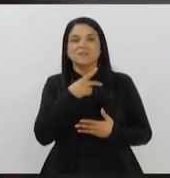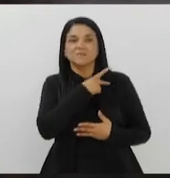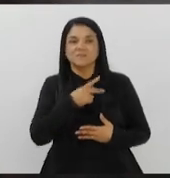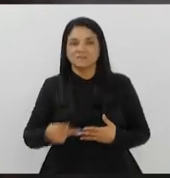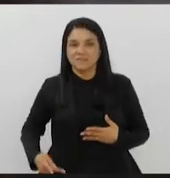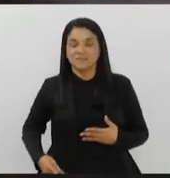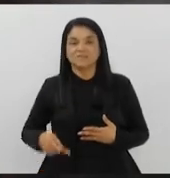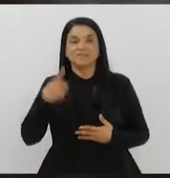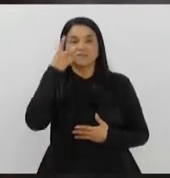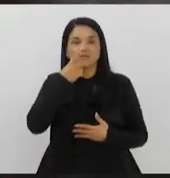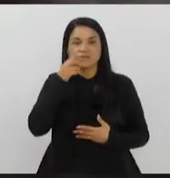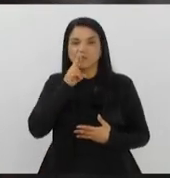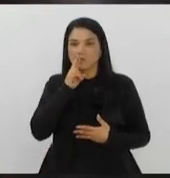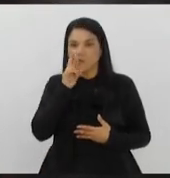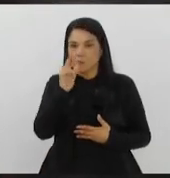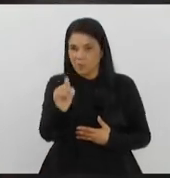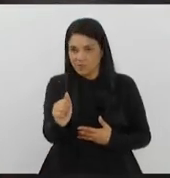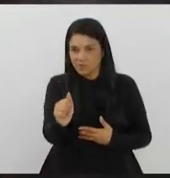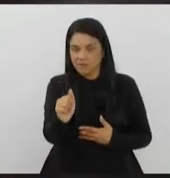Amorim para emitir